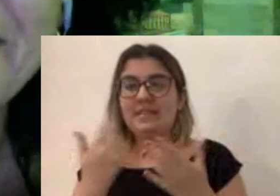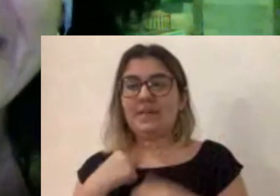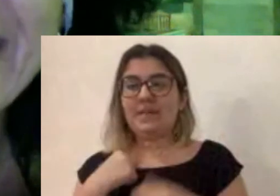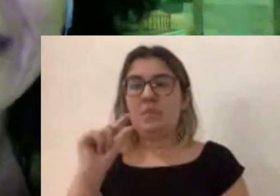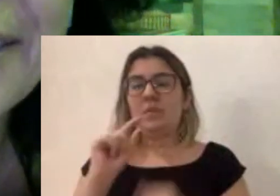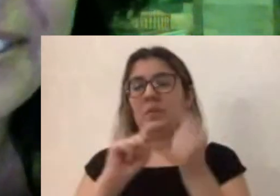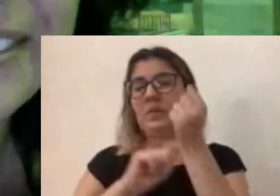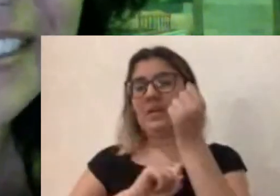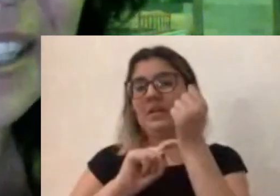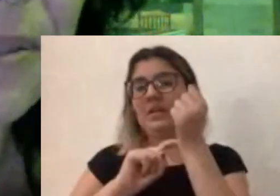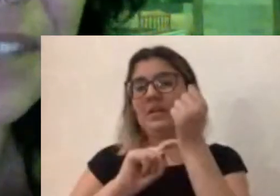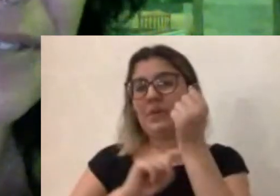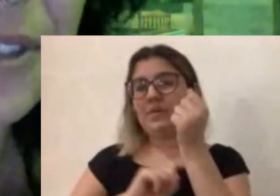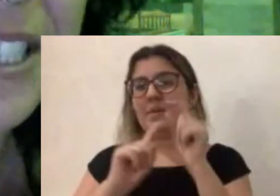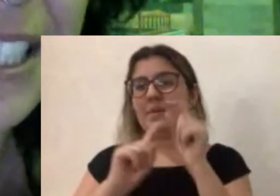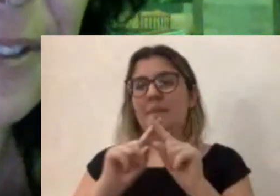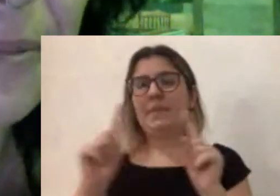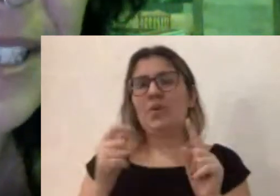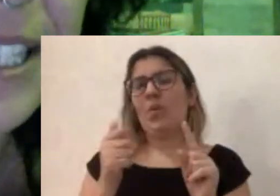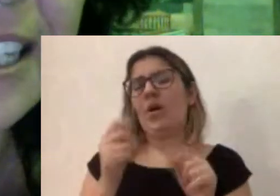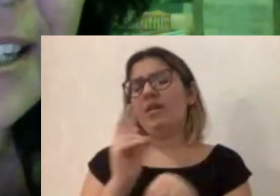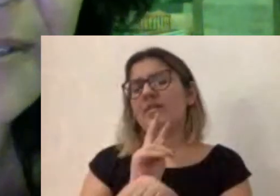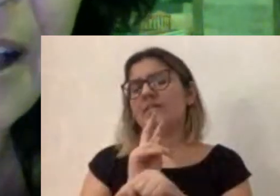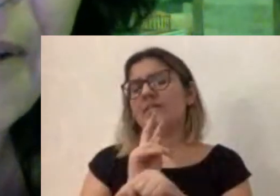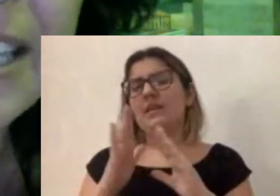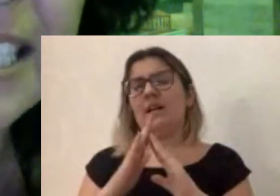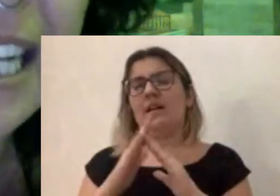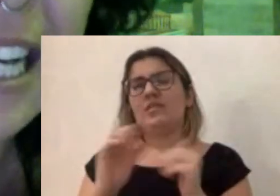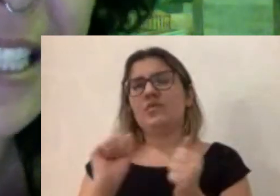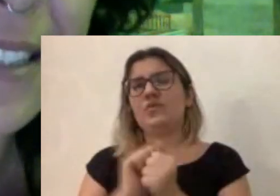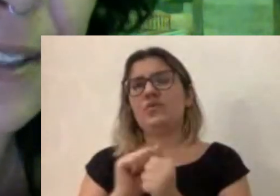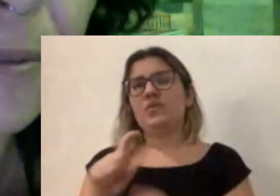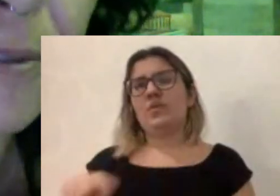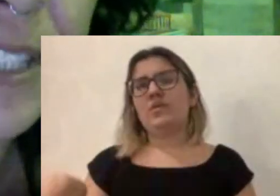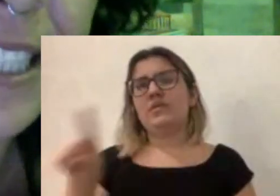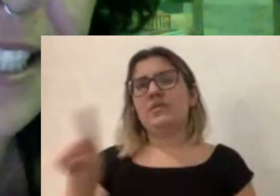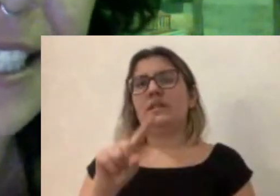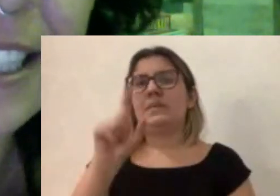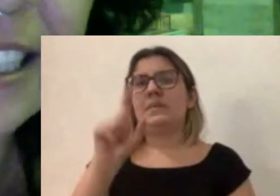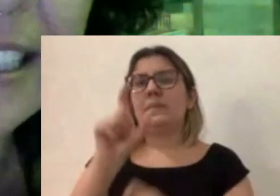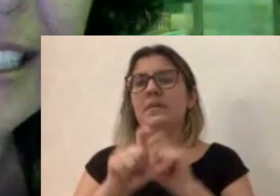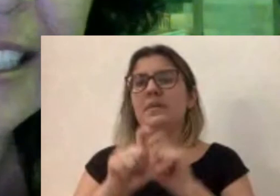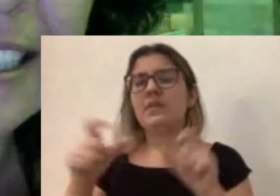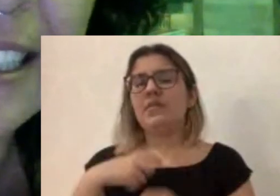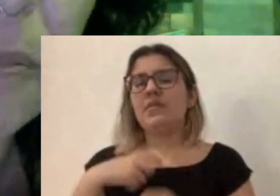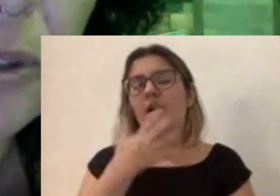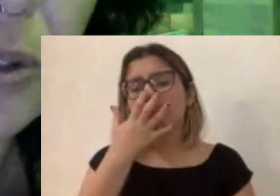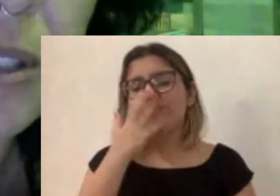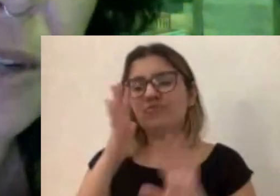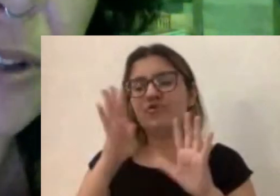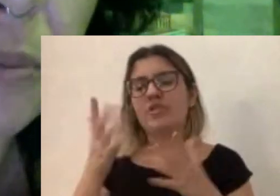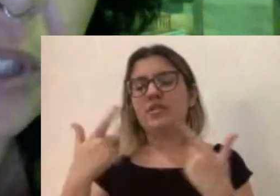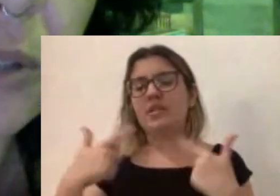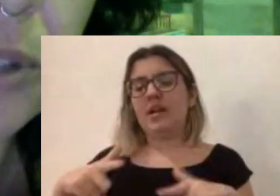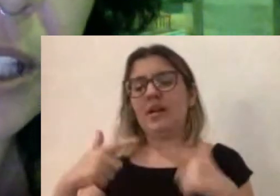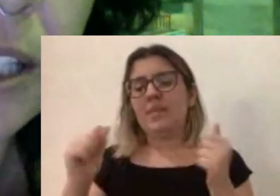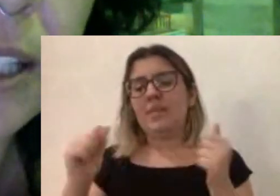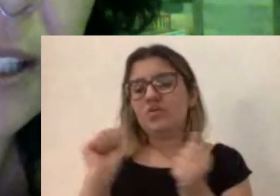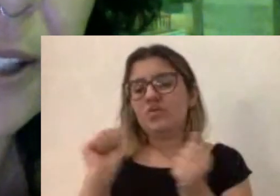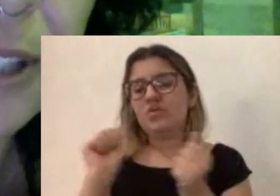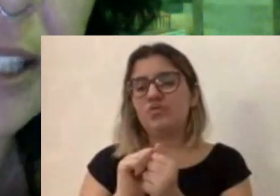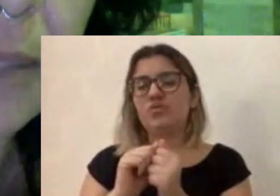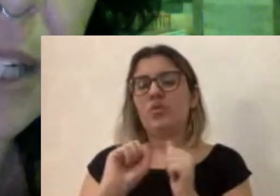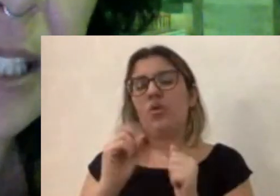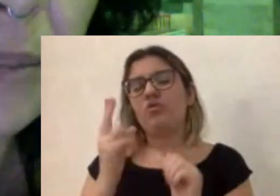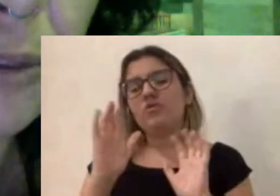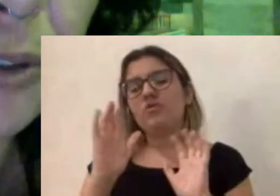na vida, então dá um nervosinho, mas é quase em casa, estando com vocês aqui, né, pessoas que eu admiro e que